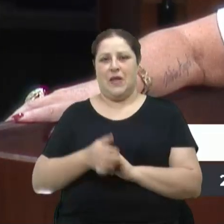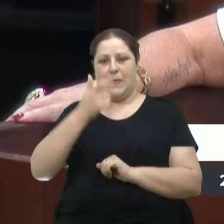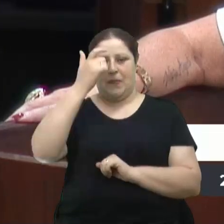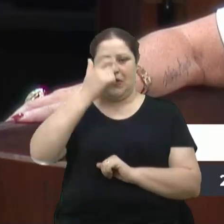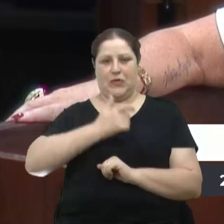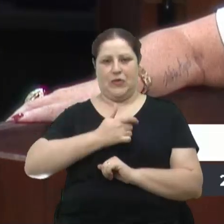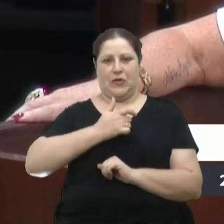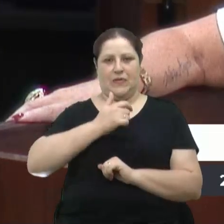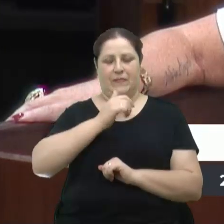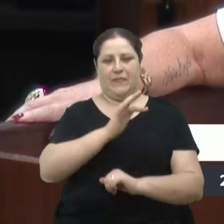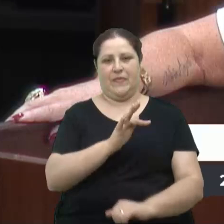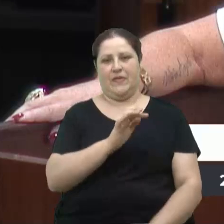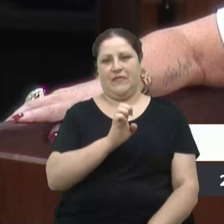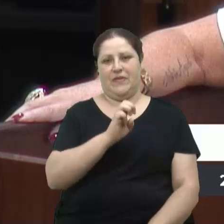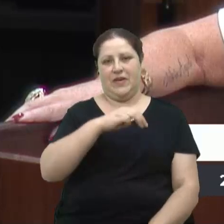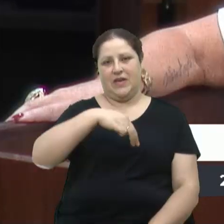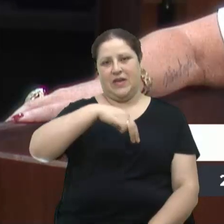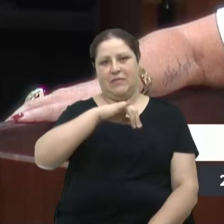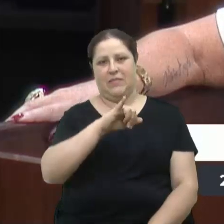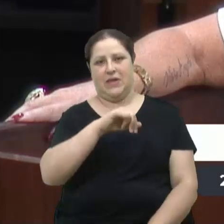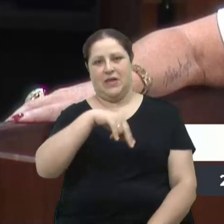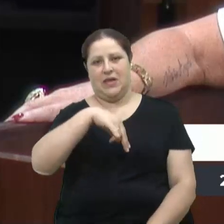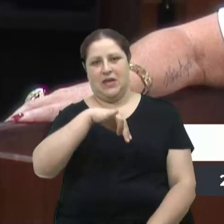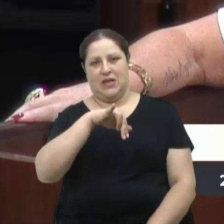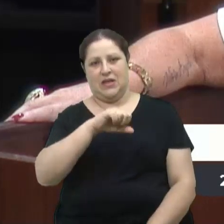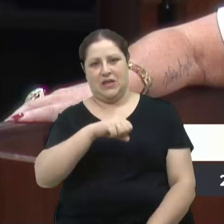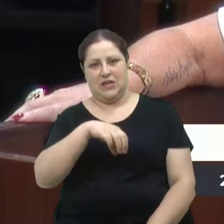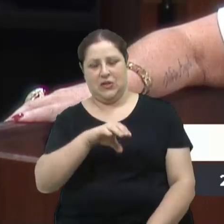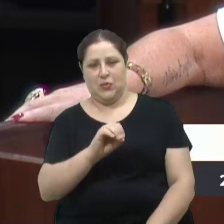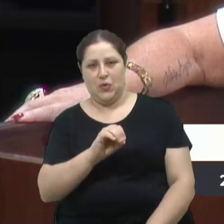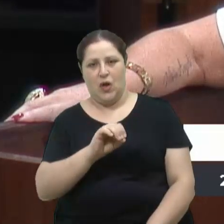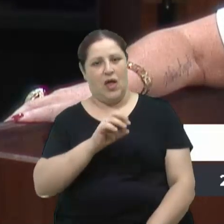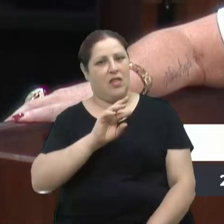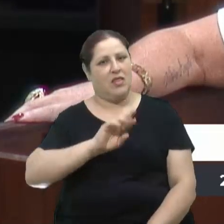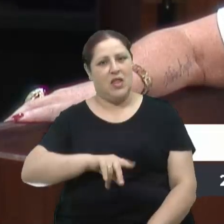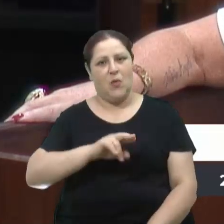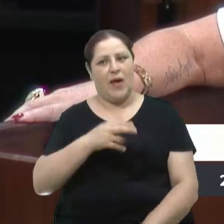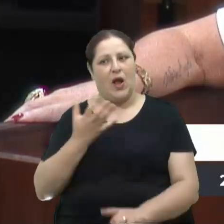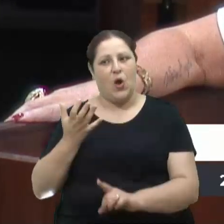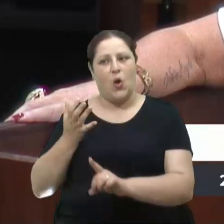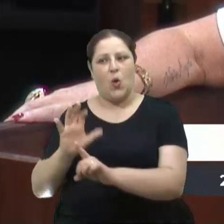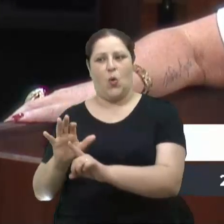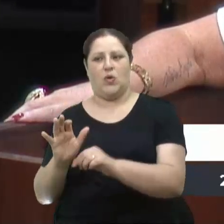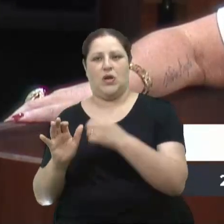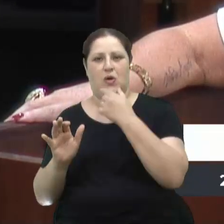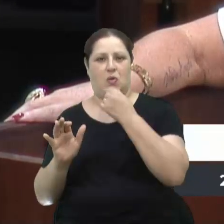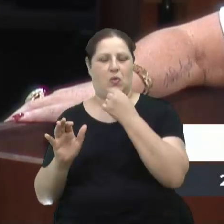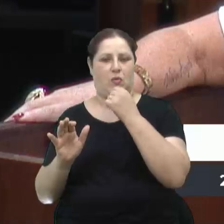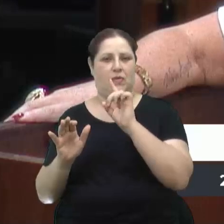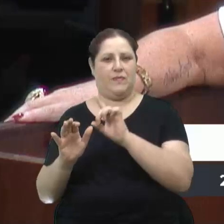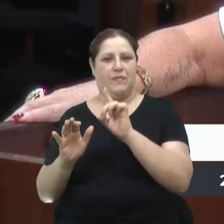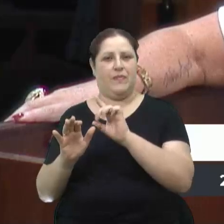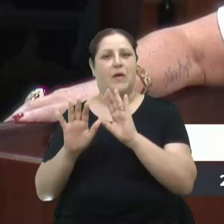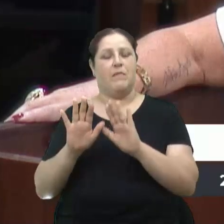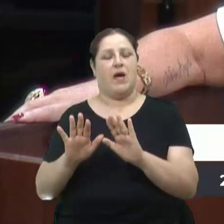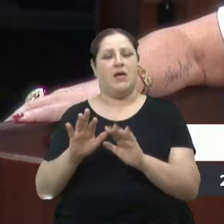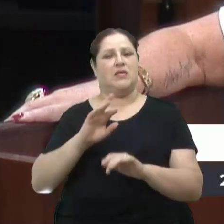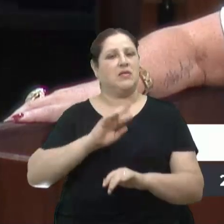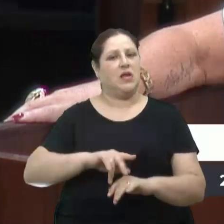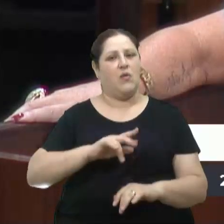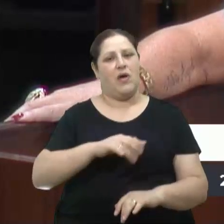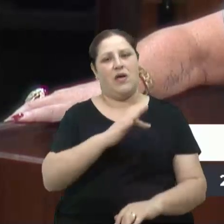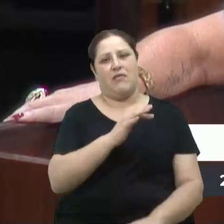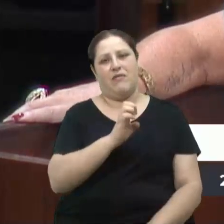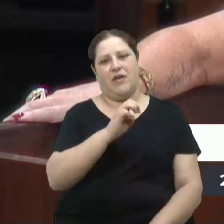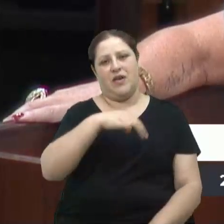para todas. O feminismo não é contrário ao homem. Só não é feminista aqueles que não conhecem o que